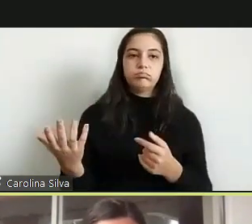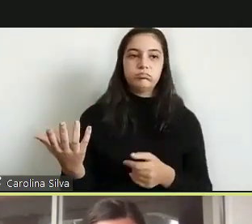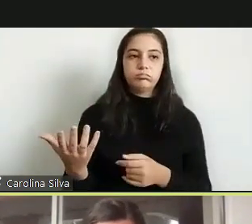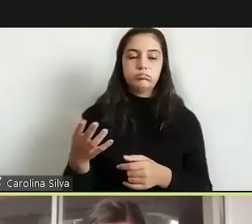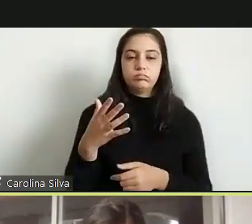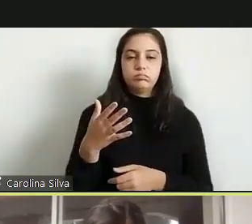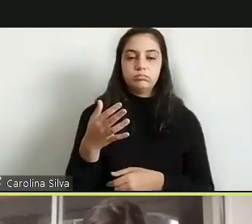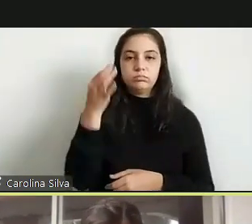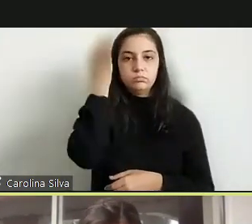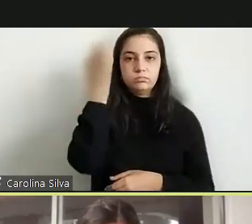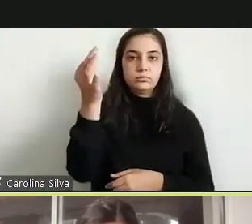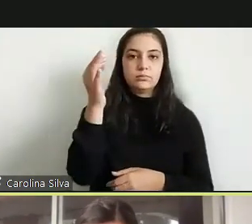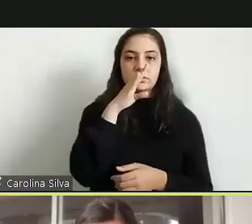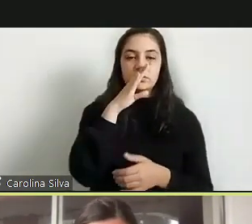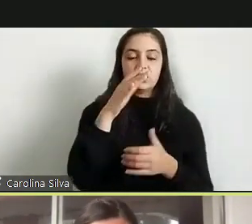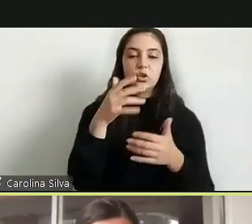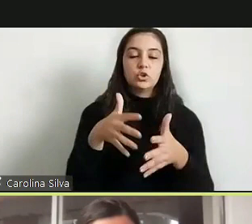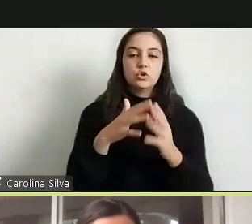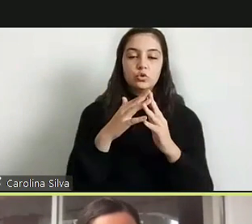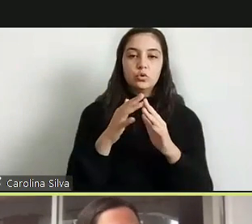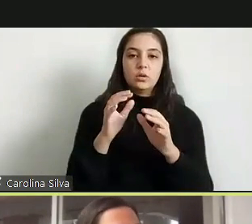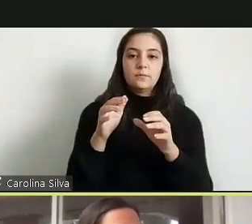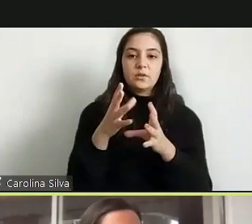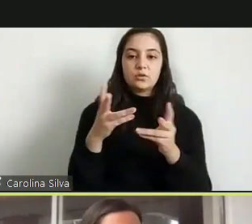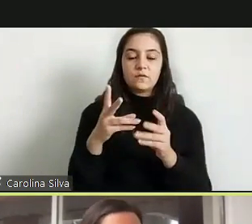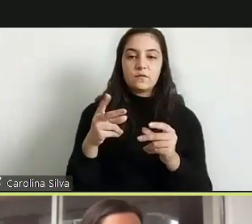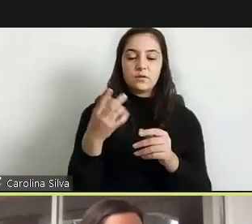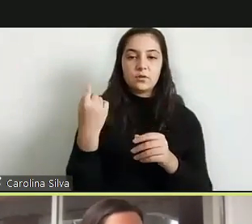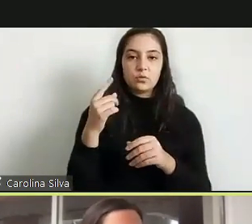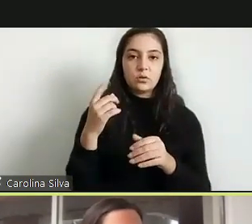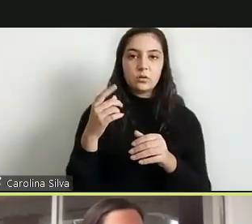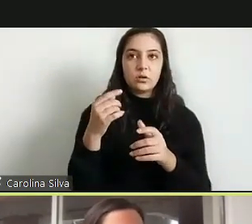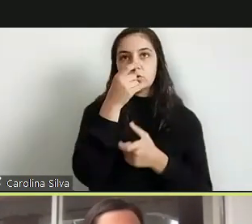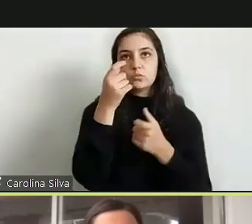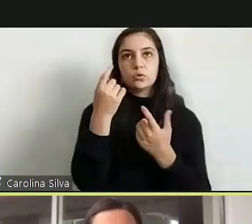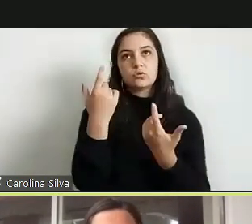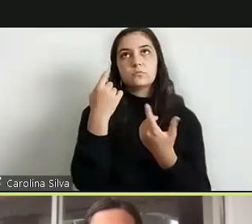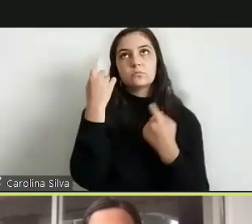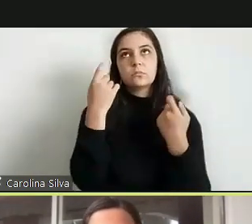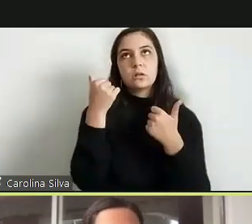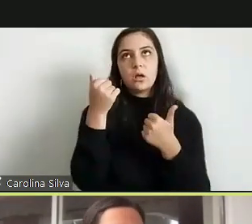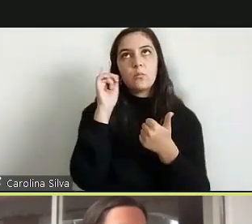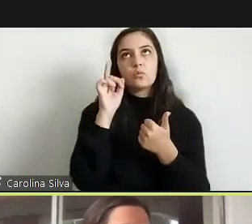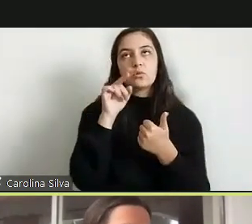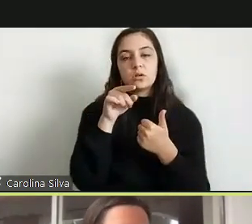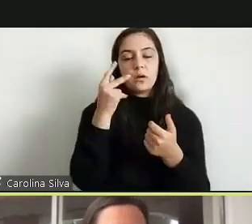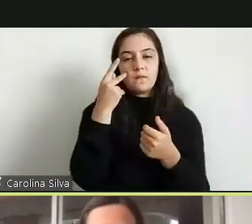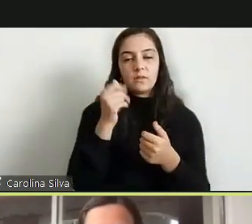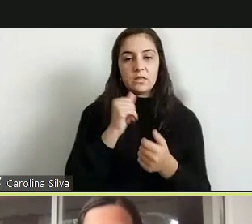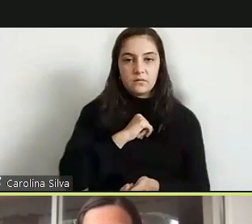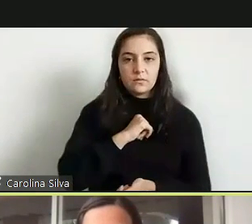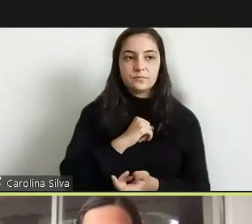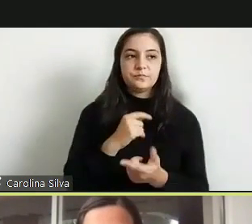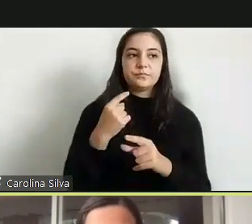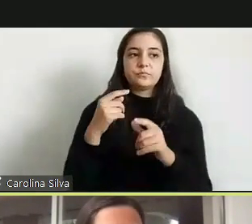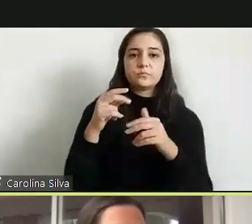os pontos estruturais que as pessoas consideram importantes para a sua vida, não é? Se estivermos só aqui a construir pequenas coisas